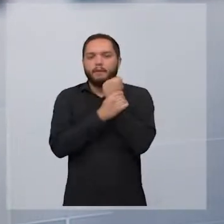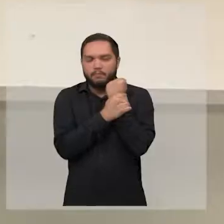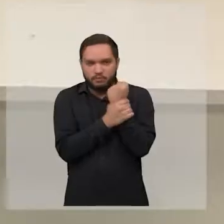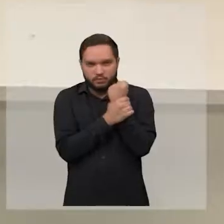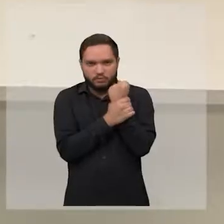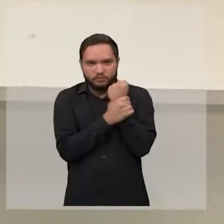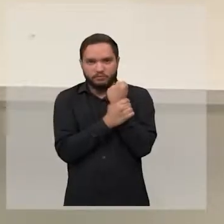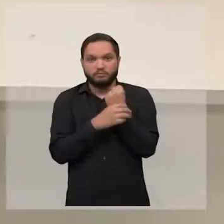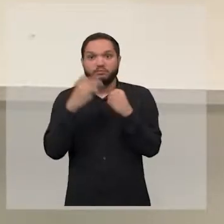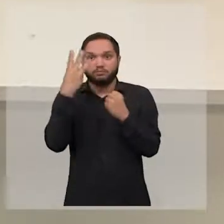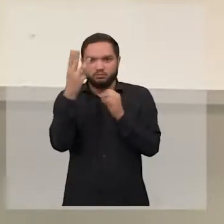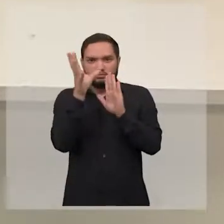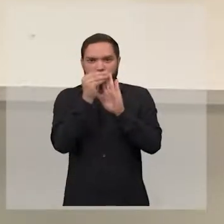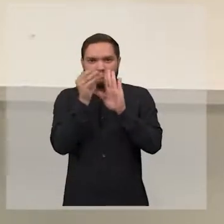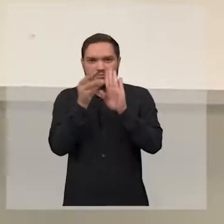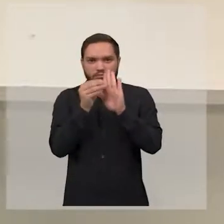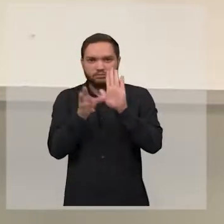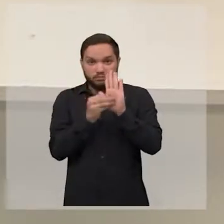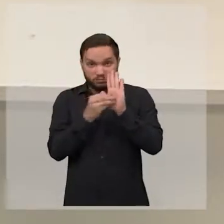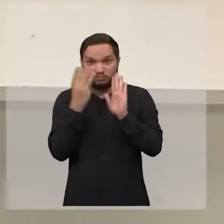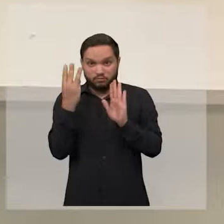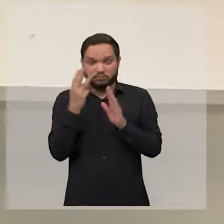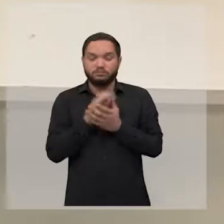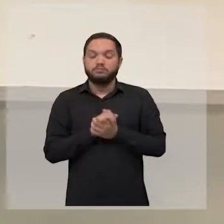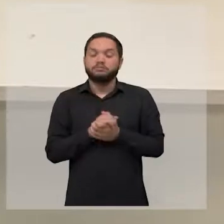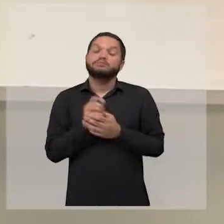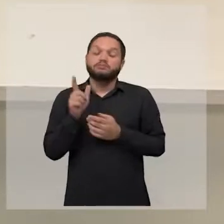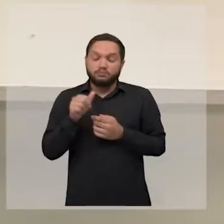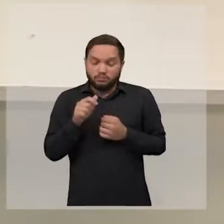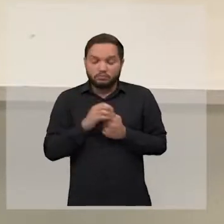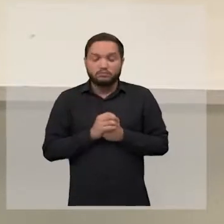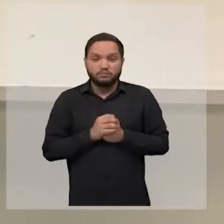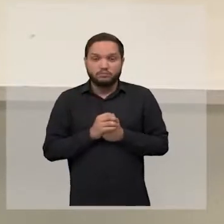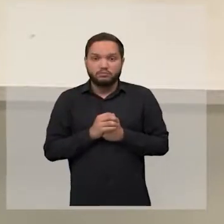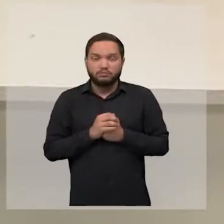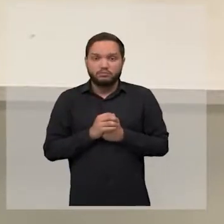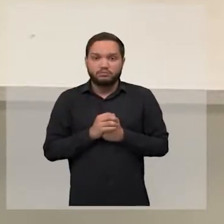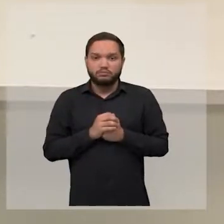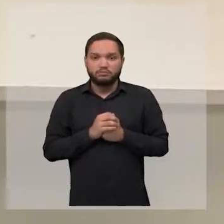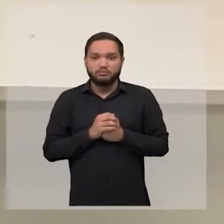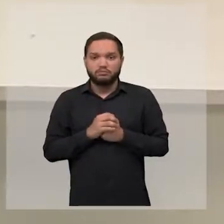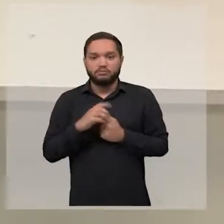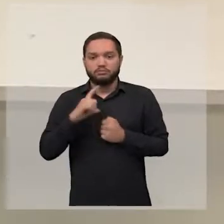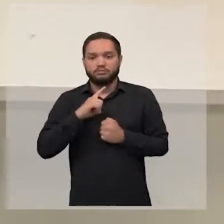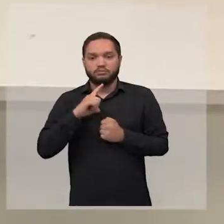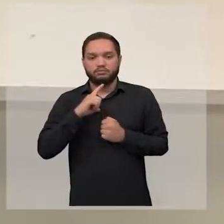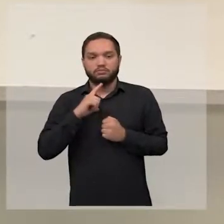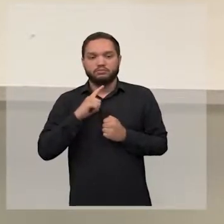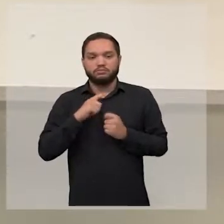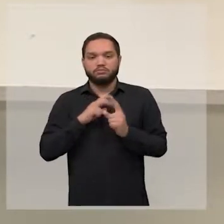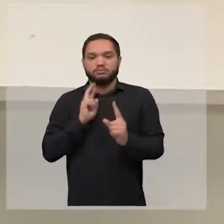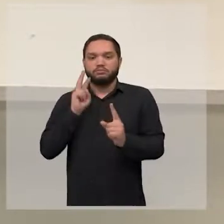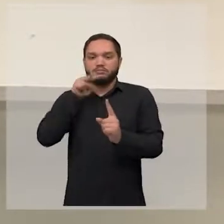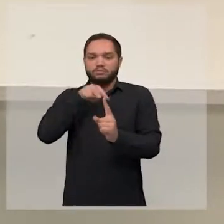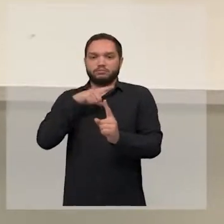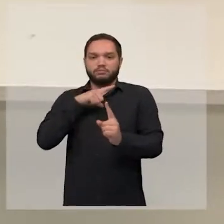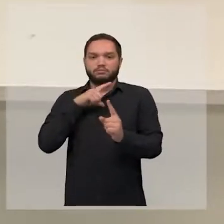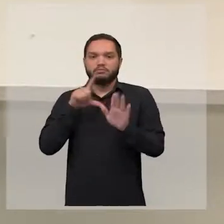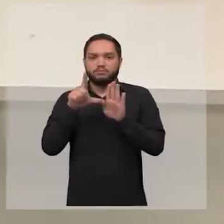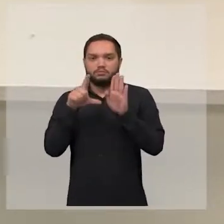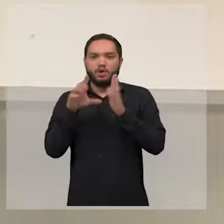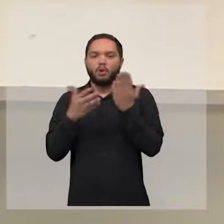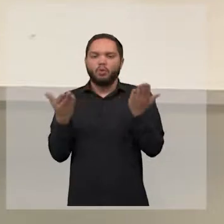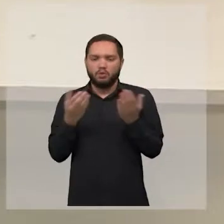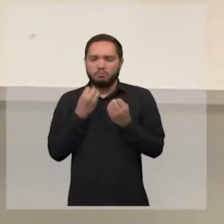de autorização. Nós, inclusive, fizemos, nessa perspectiva de legislar, ainda hoje foi um bom debate aí na Câmara,